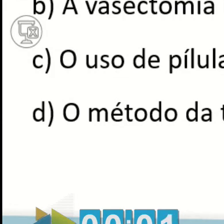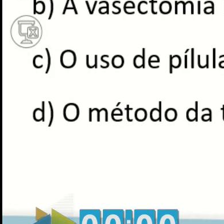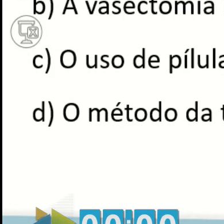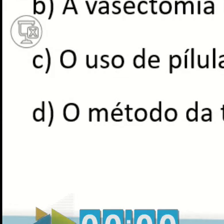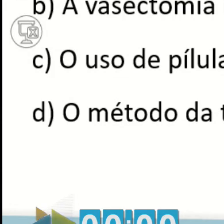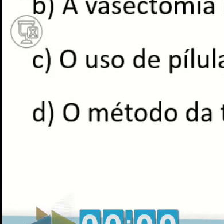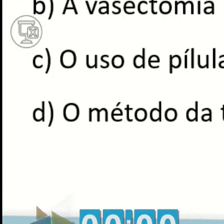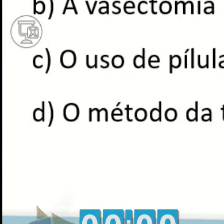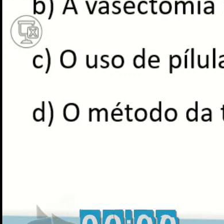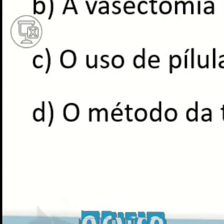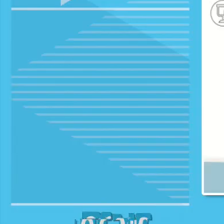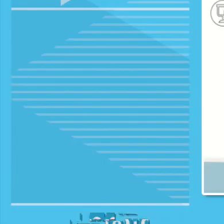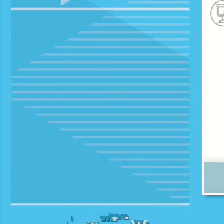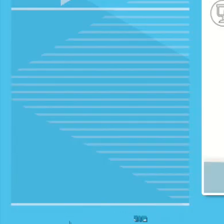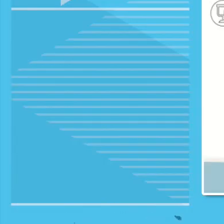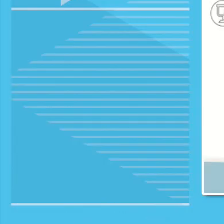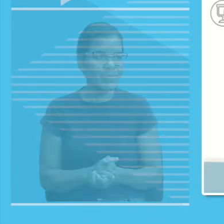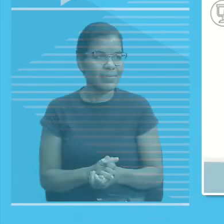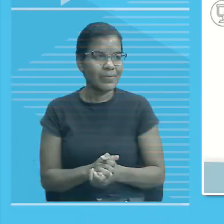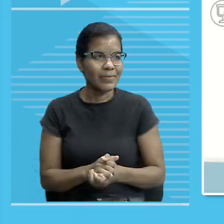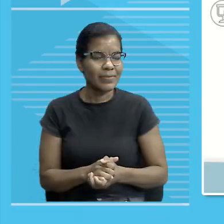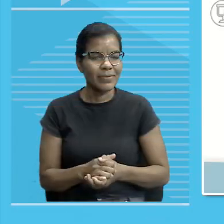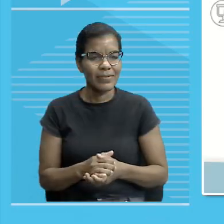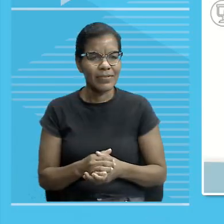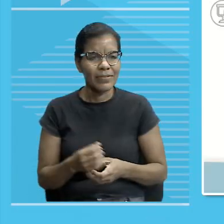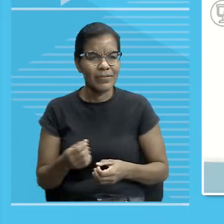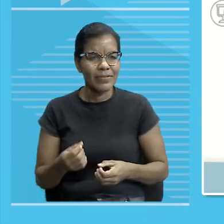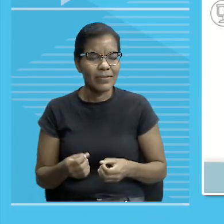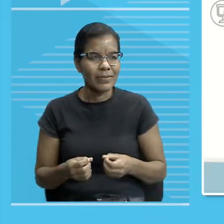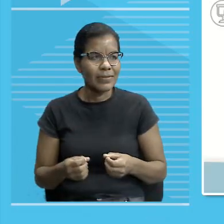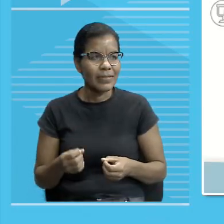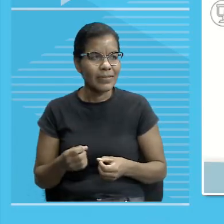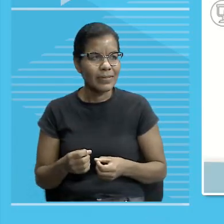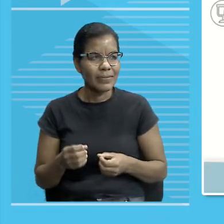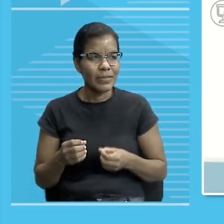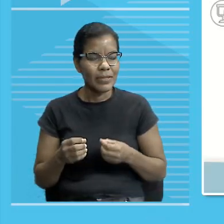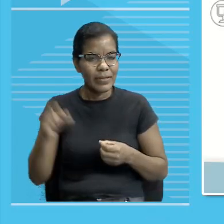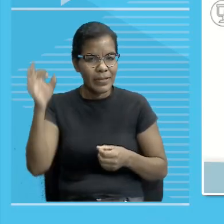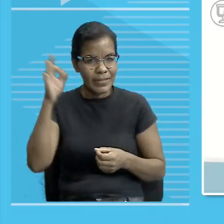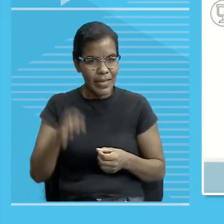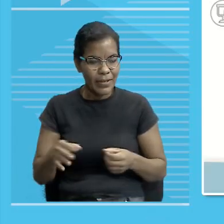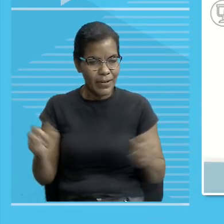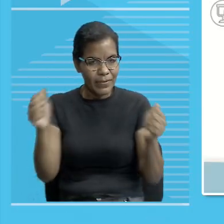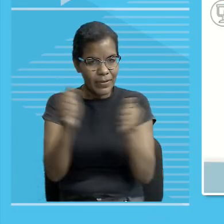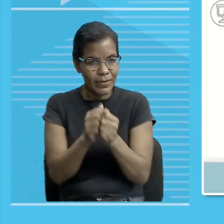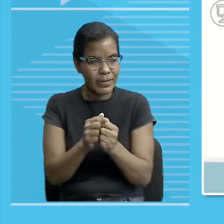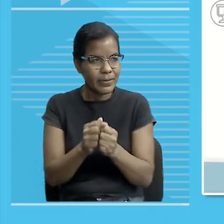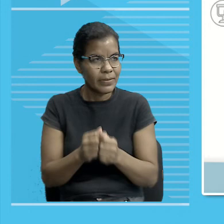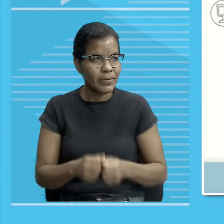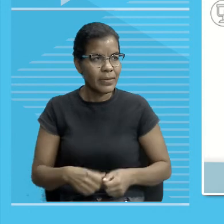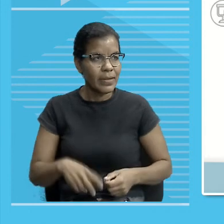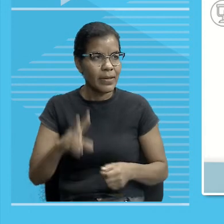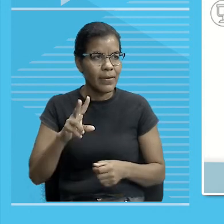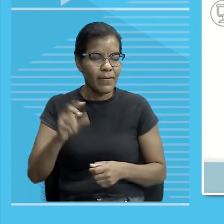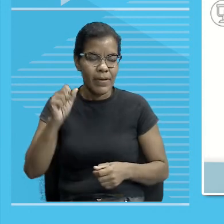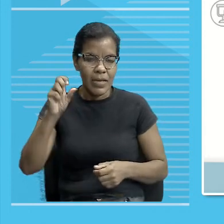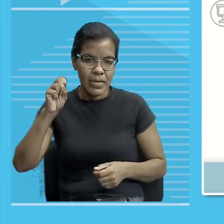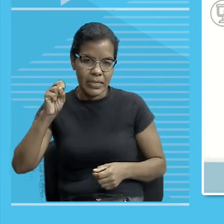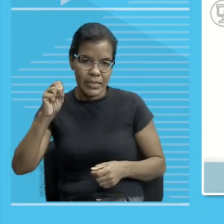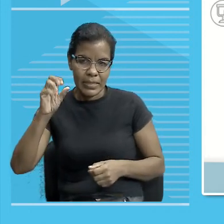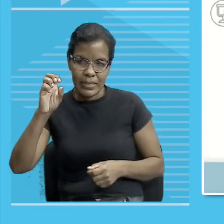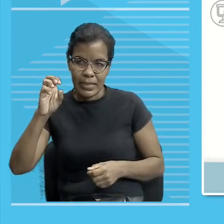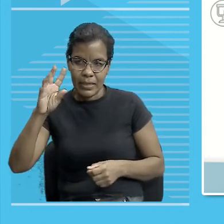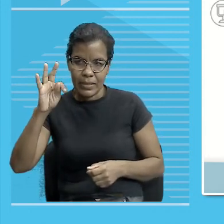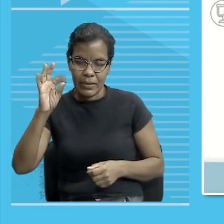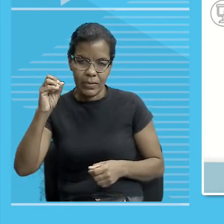Muito bem, galerinha, tá aí, ó. O que está corretamente associado é a vasectomia, que impede